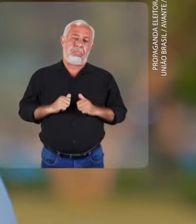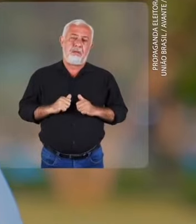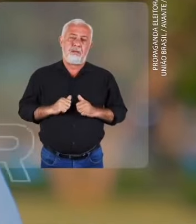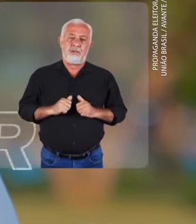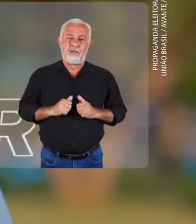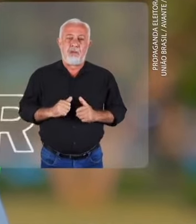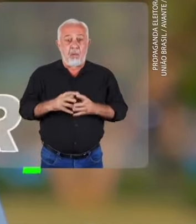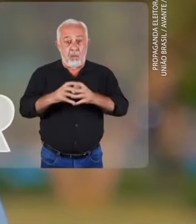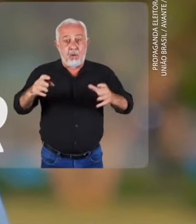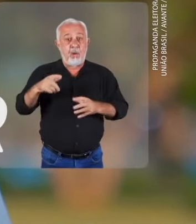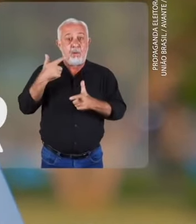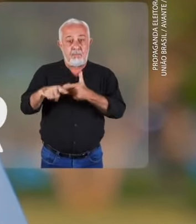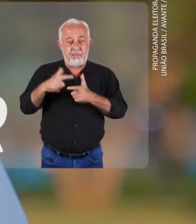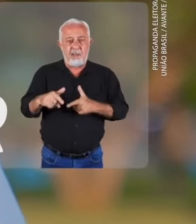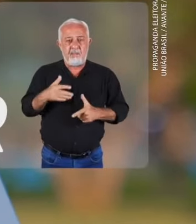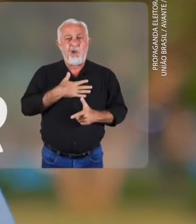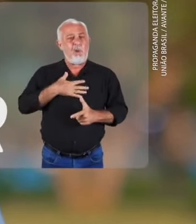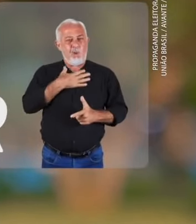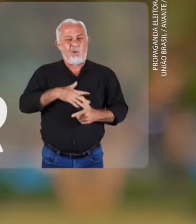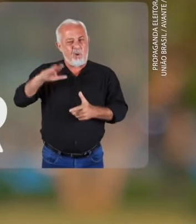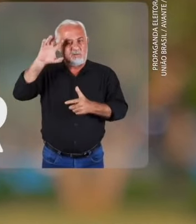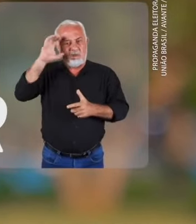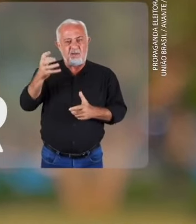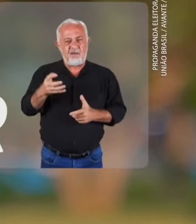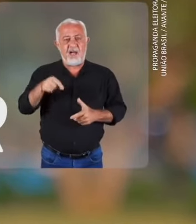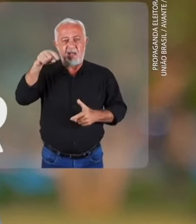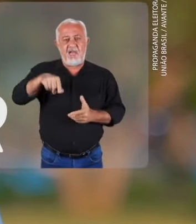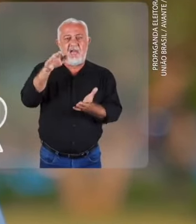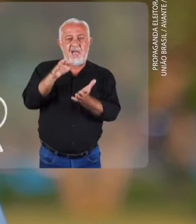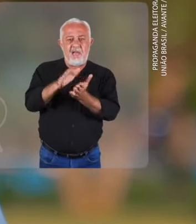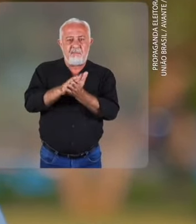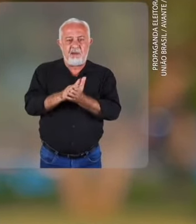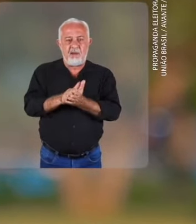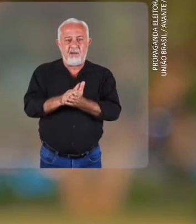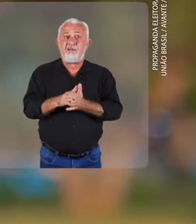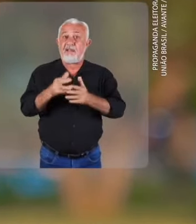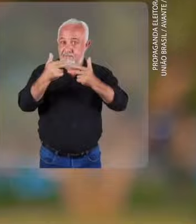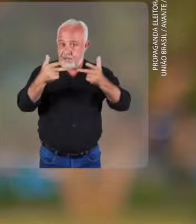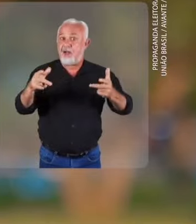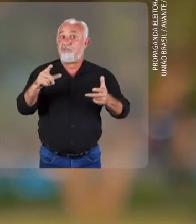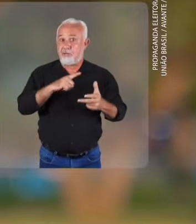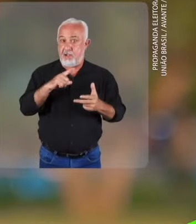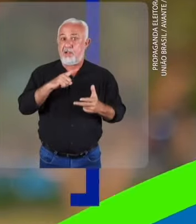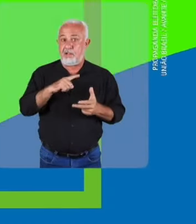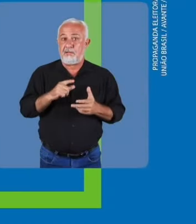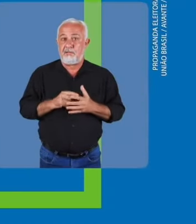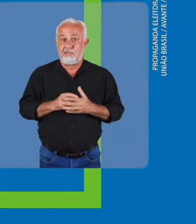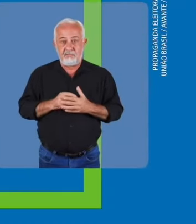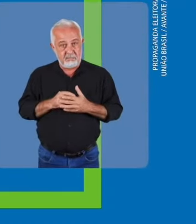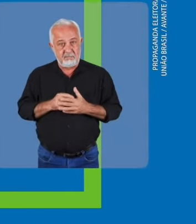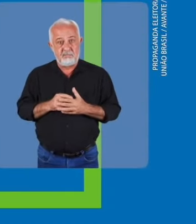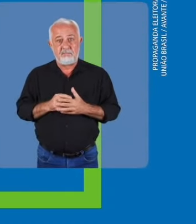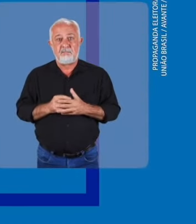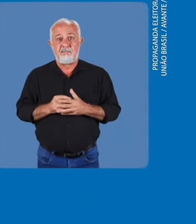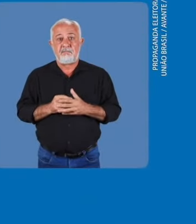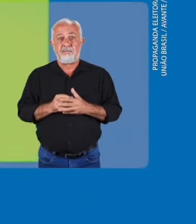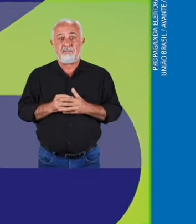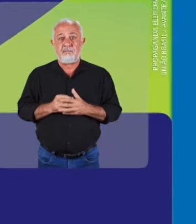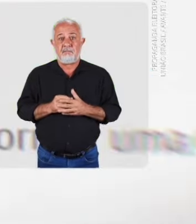mole. Quanto maior o problema, mais eu gosto de resolver. E aqui em Palmas, eles não são poucos.